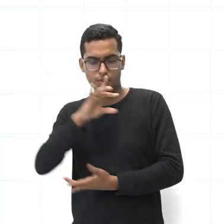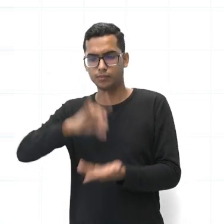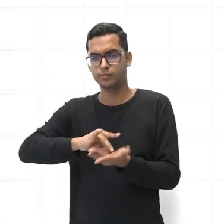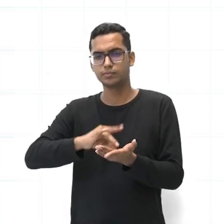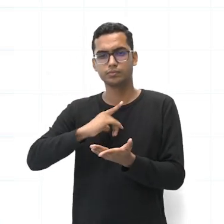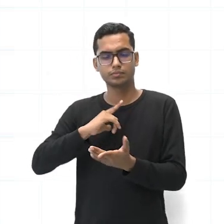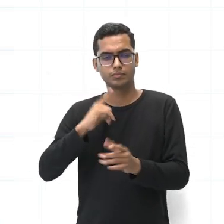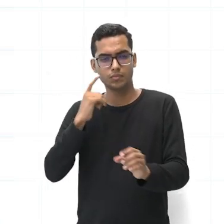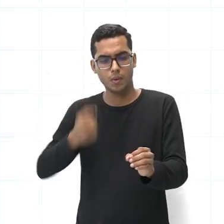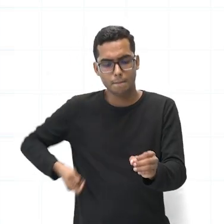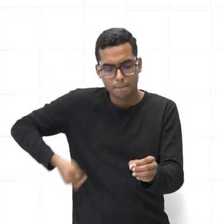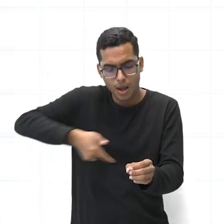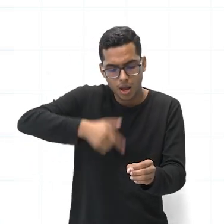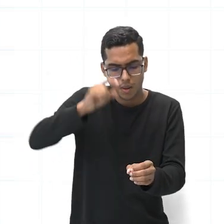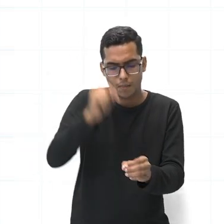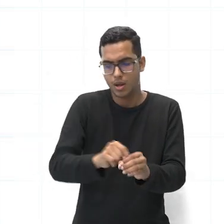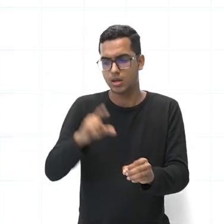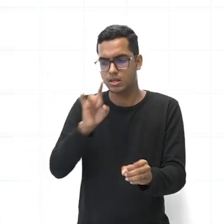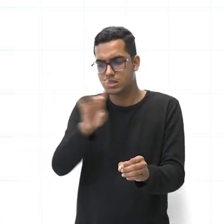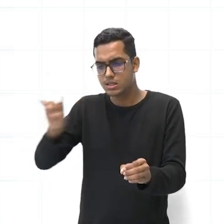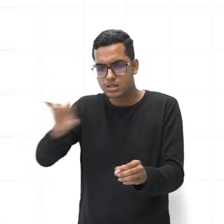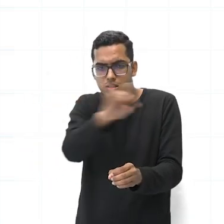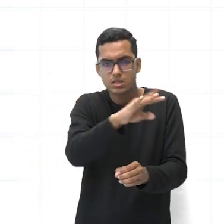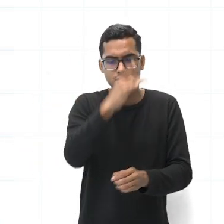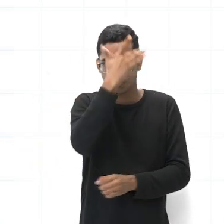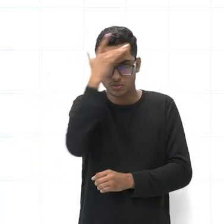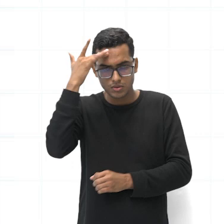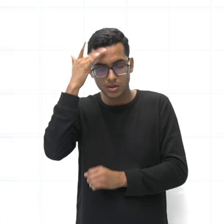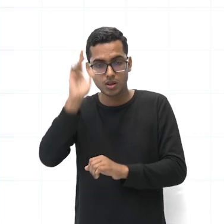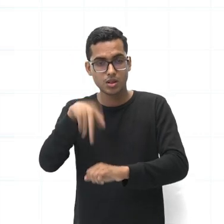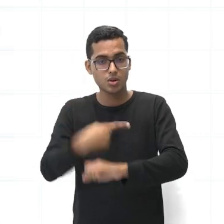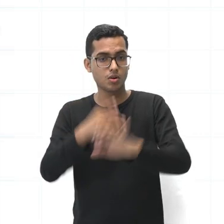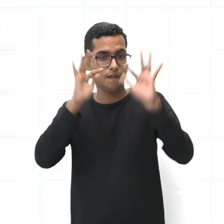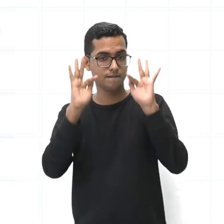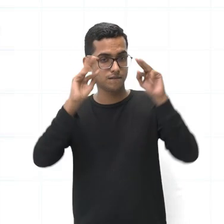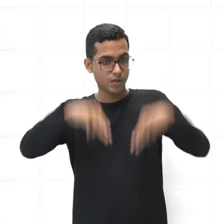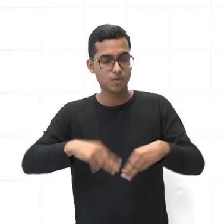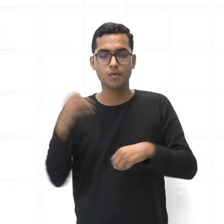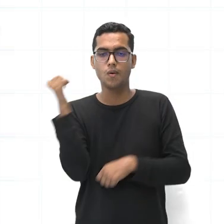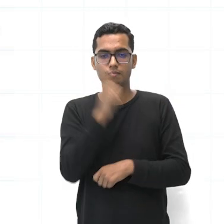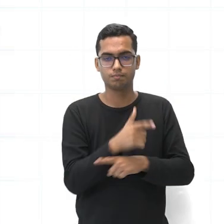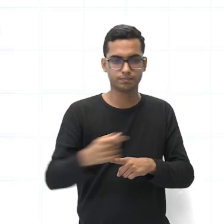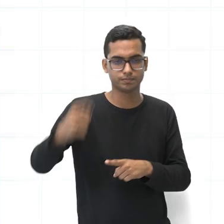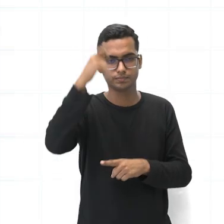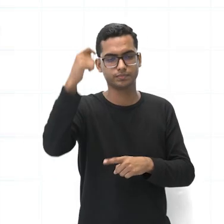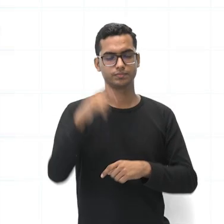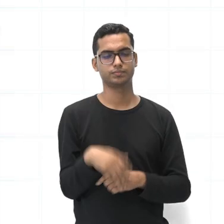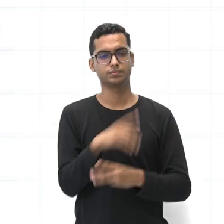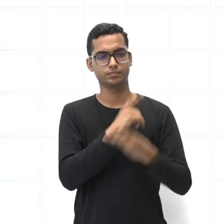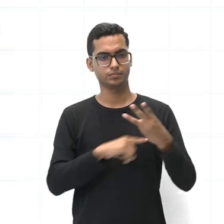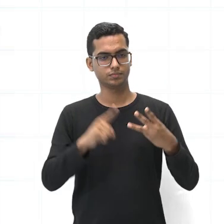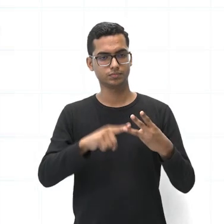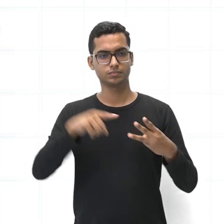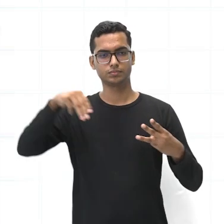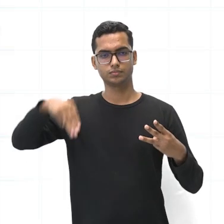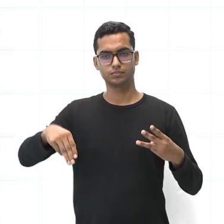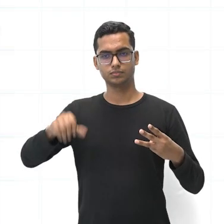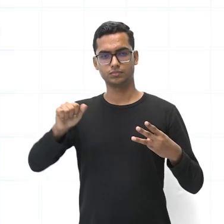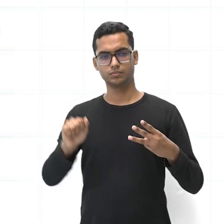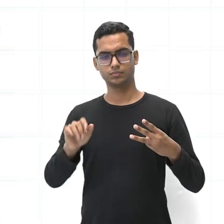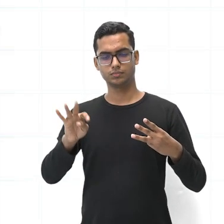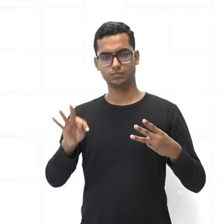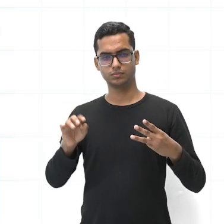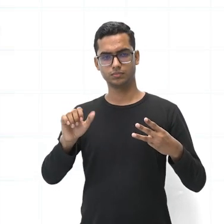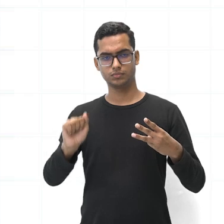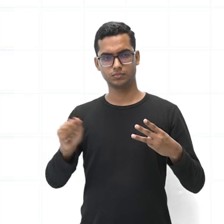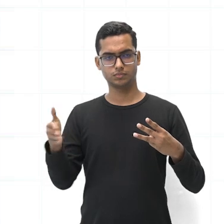bolinha de cada colega, no final vai ganhar ali quem tiver mais bolinhas. Outro